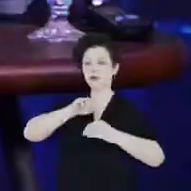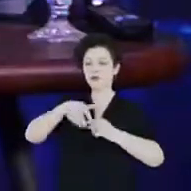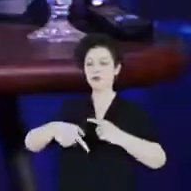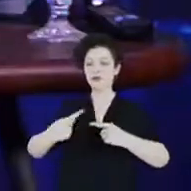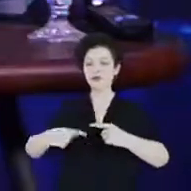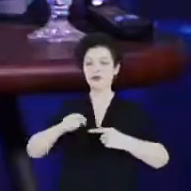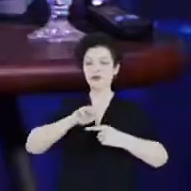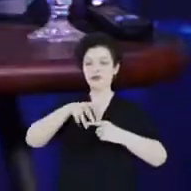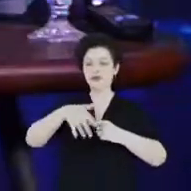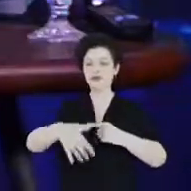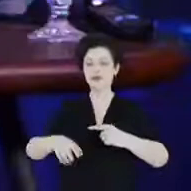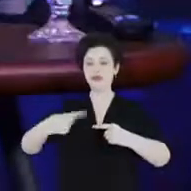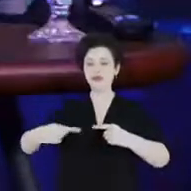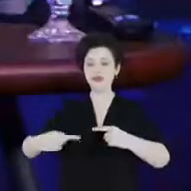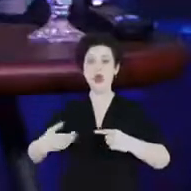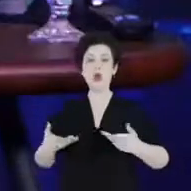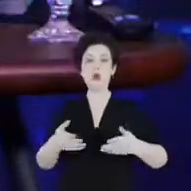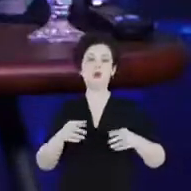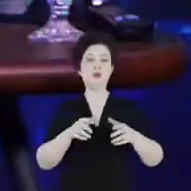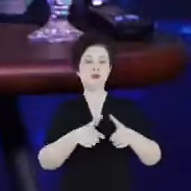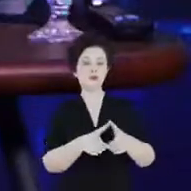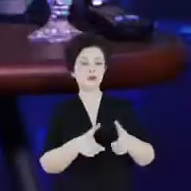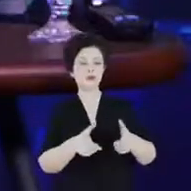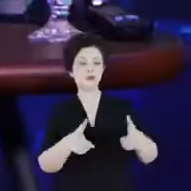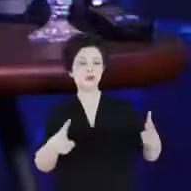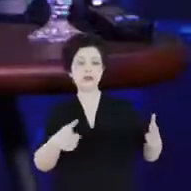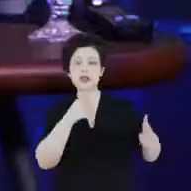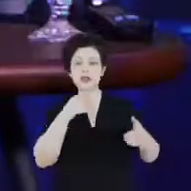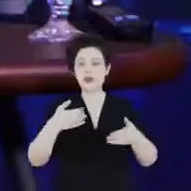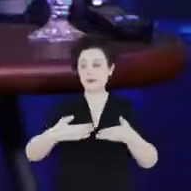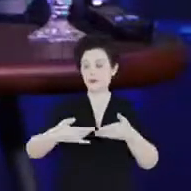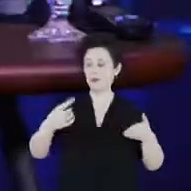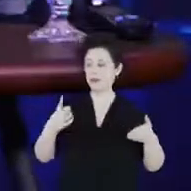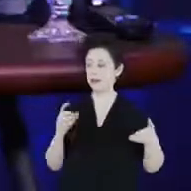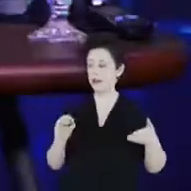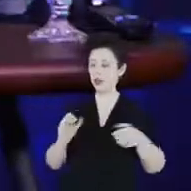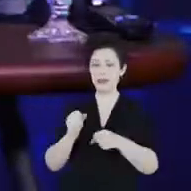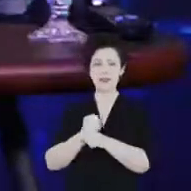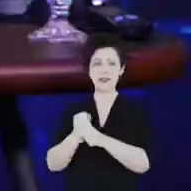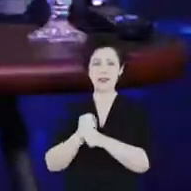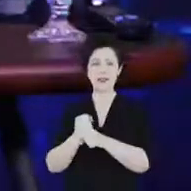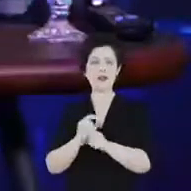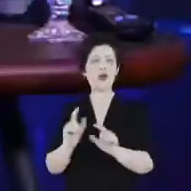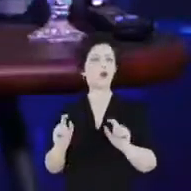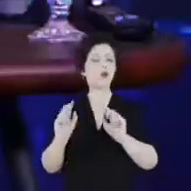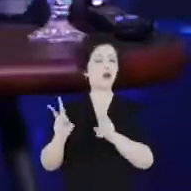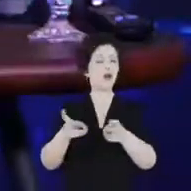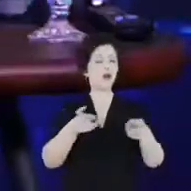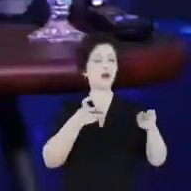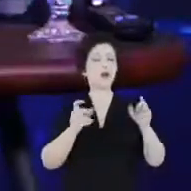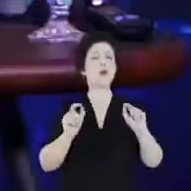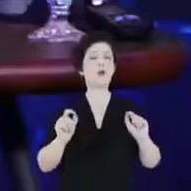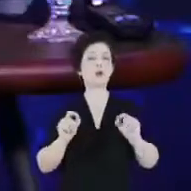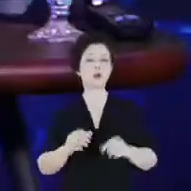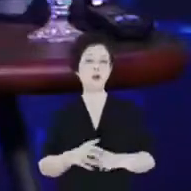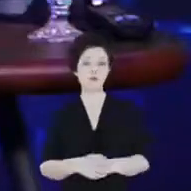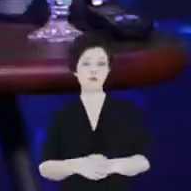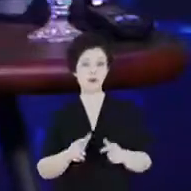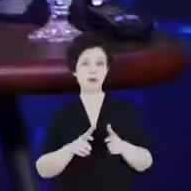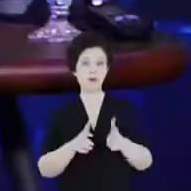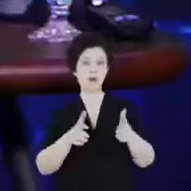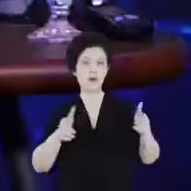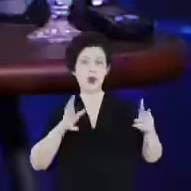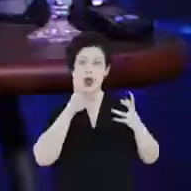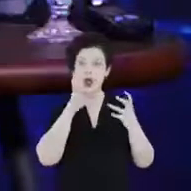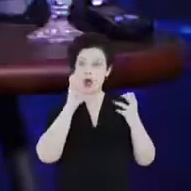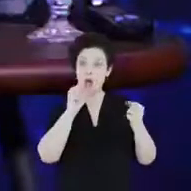expandir a nossa matriz, olhando principalmente nos últimos 10 anos, o que é que nós percebemos? Um crescimento muito forte